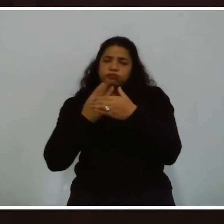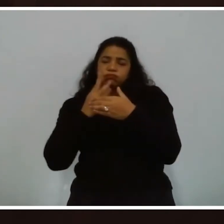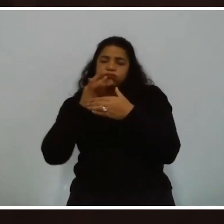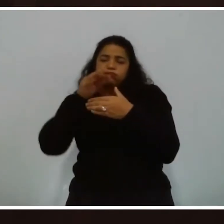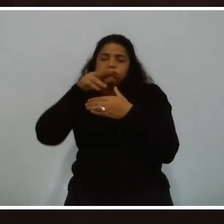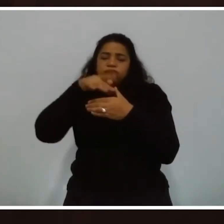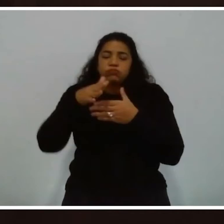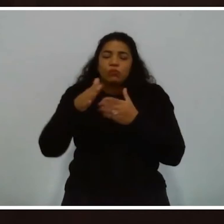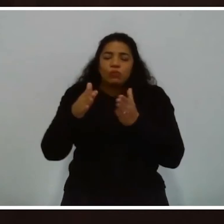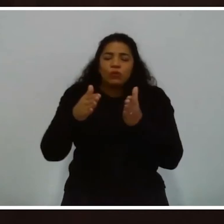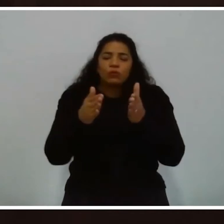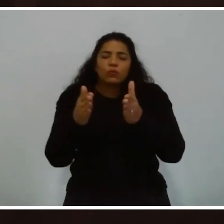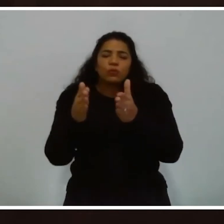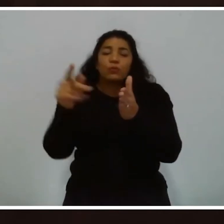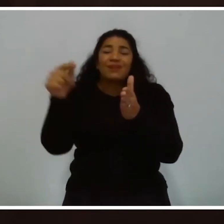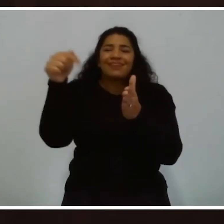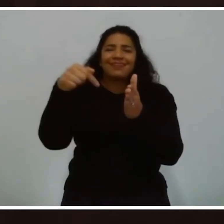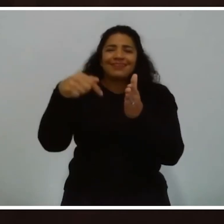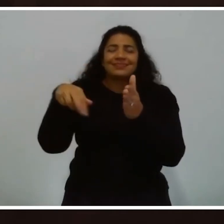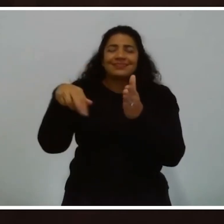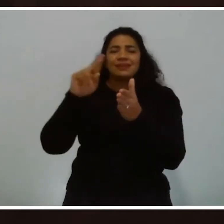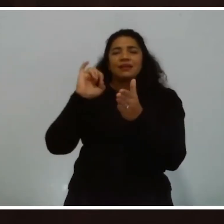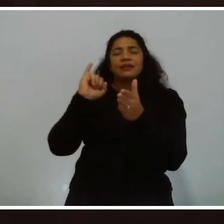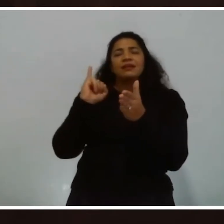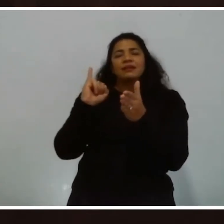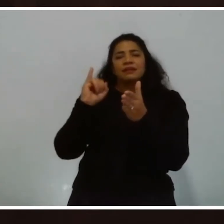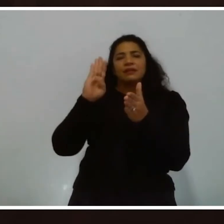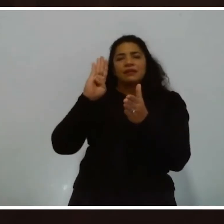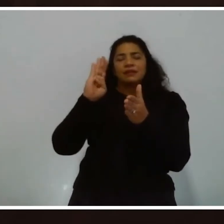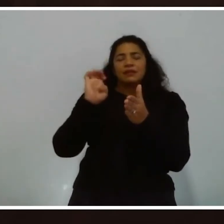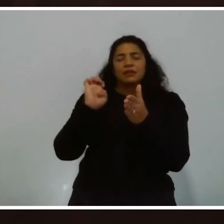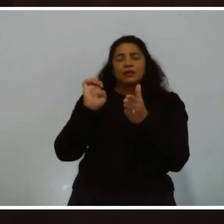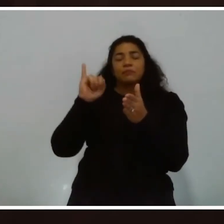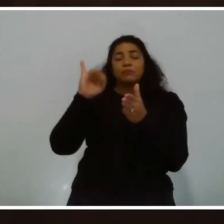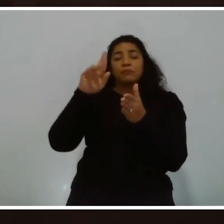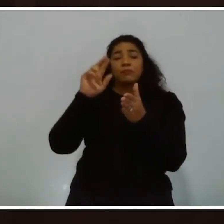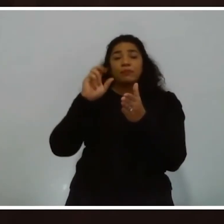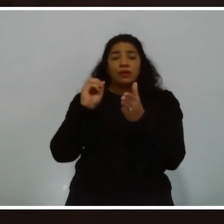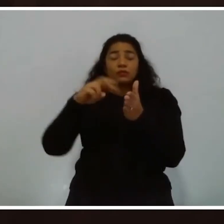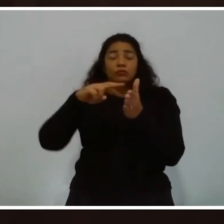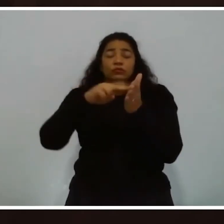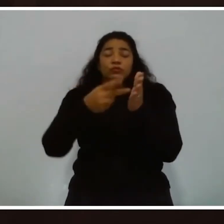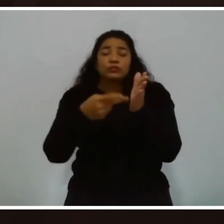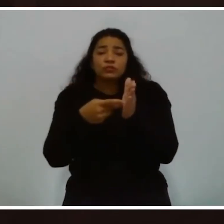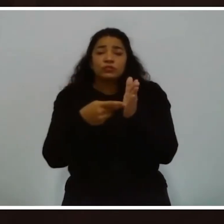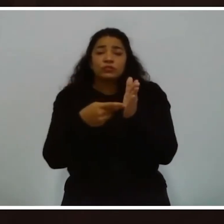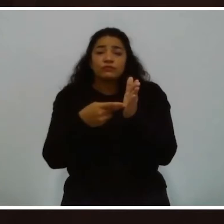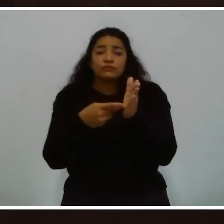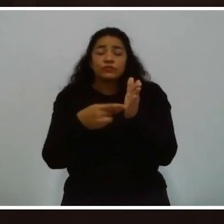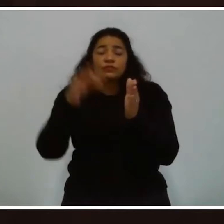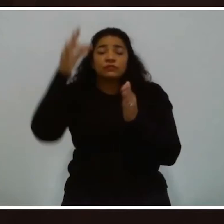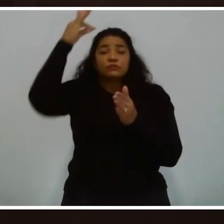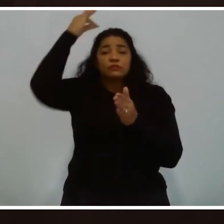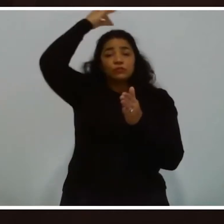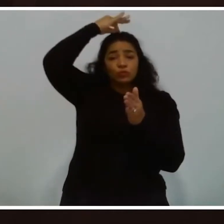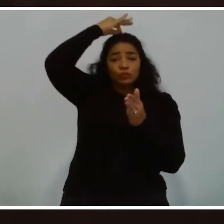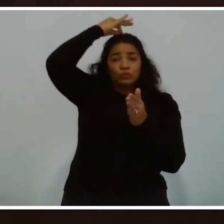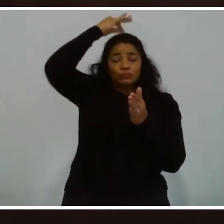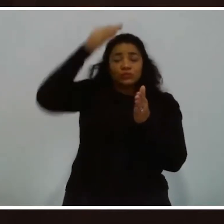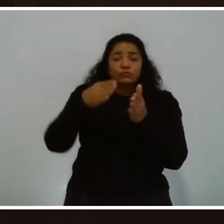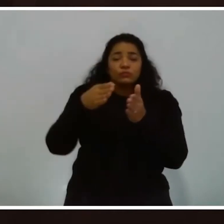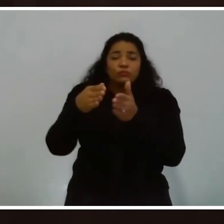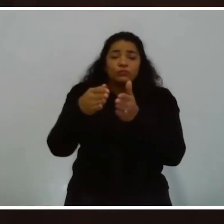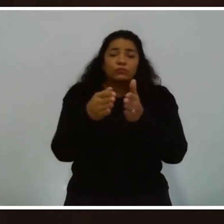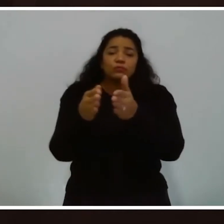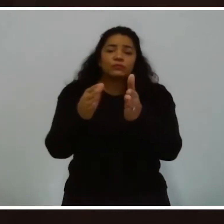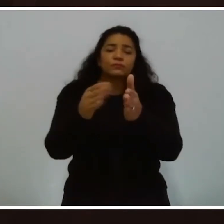dois aspectos, tá, dessa mesma ilustração. Primeiro aspecto: a água que está